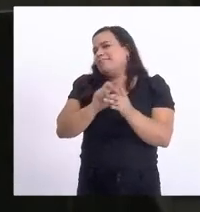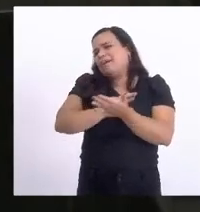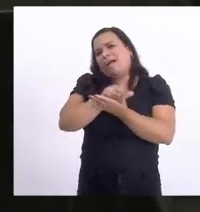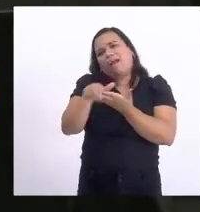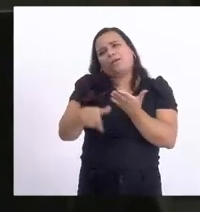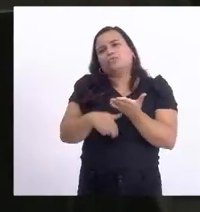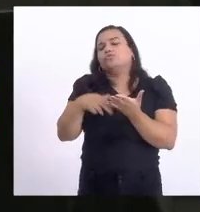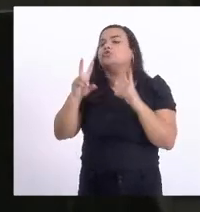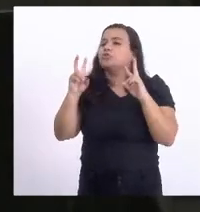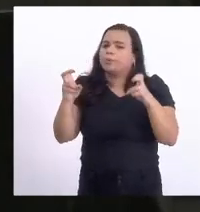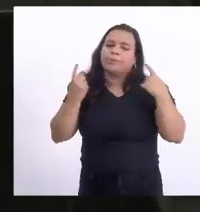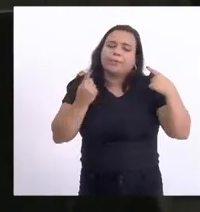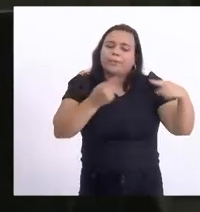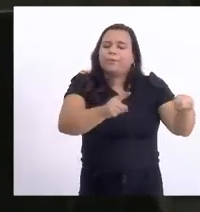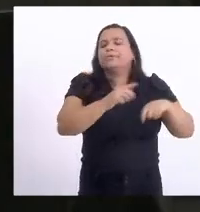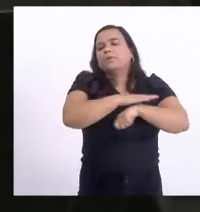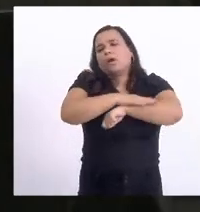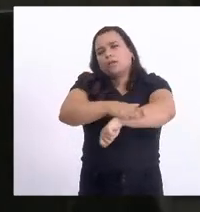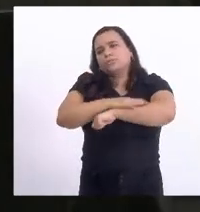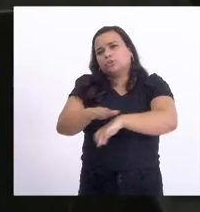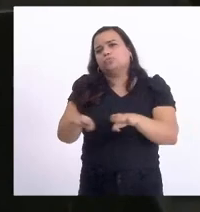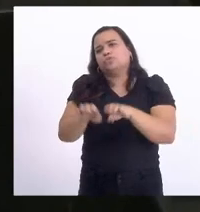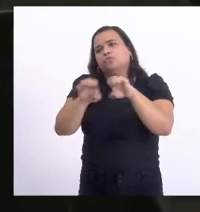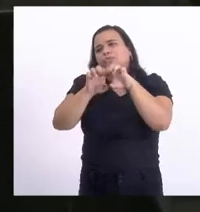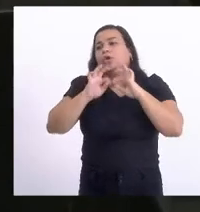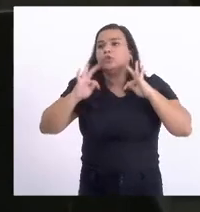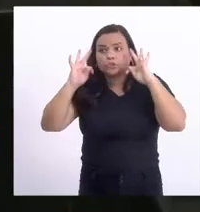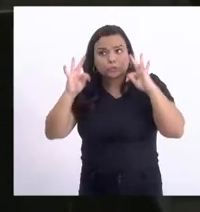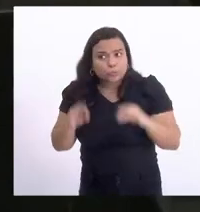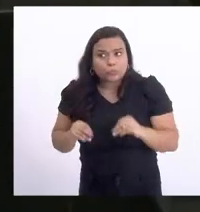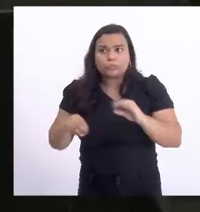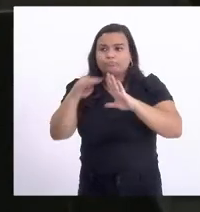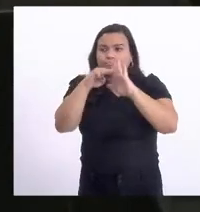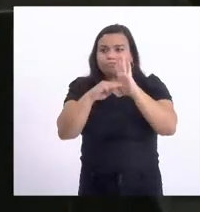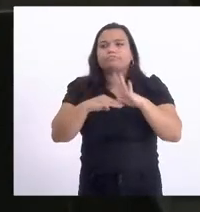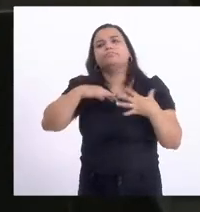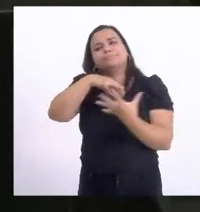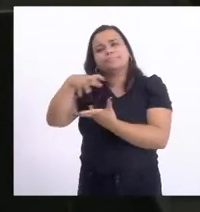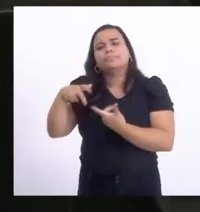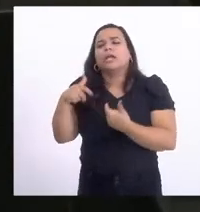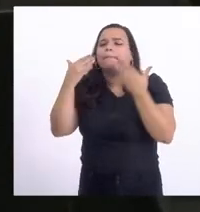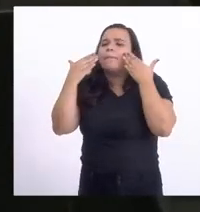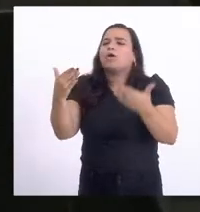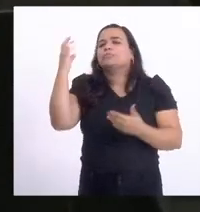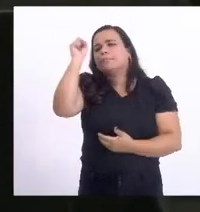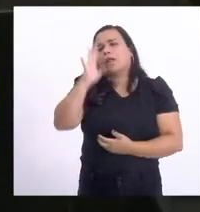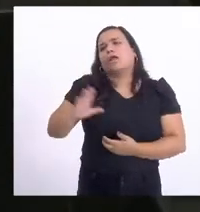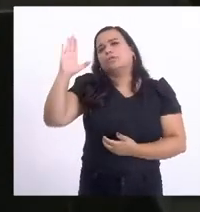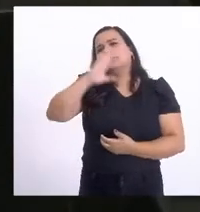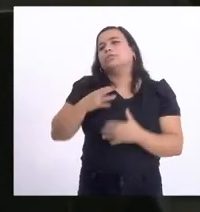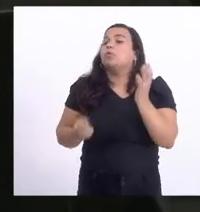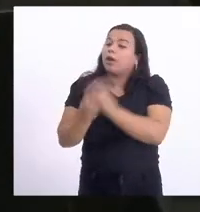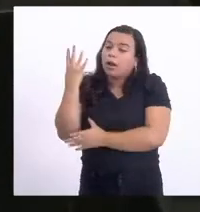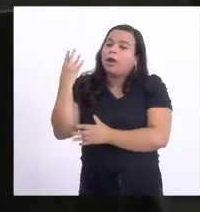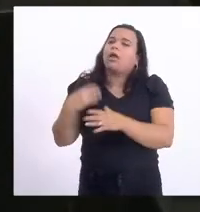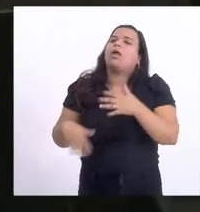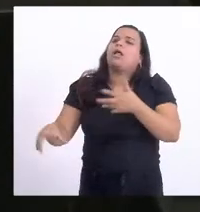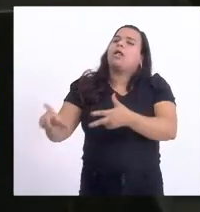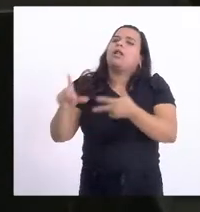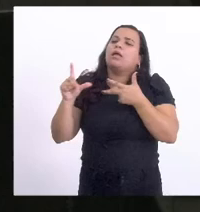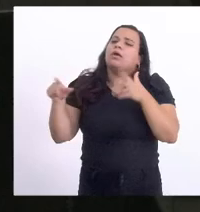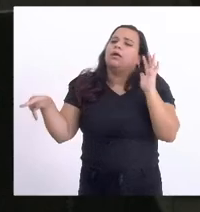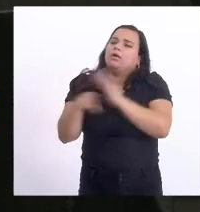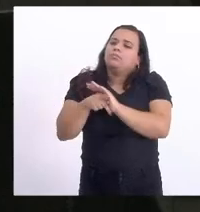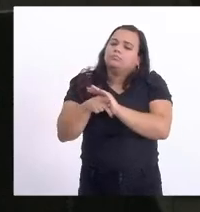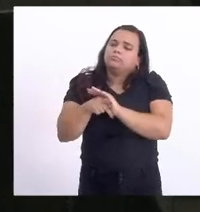ao racismo estrutural. Todos esses tratados internacionais fazem com que o Brasil produza uma legislação própria.